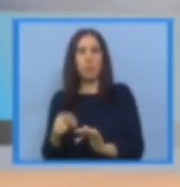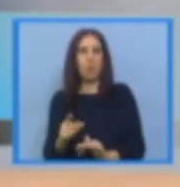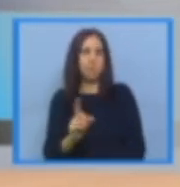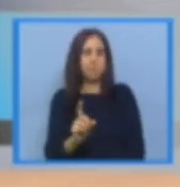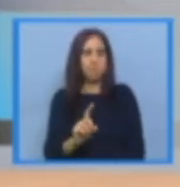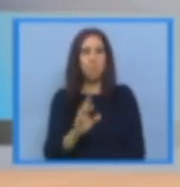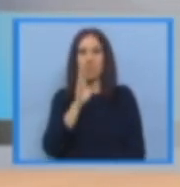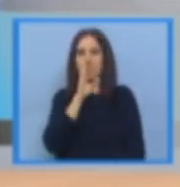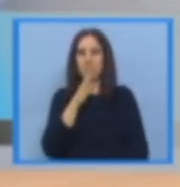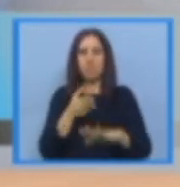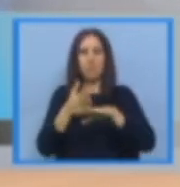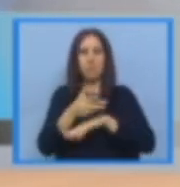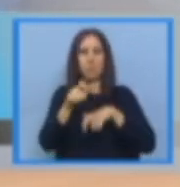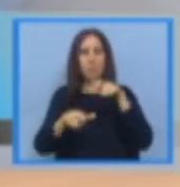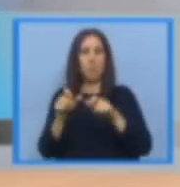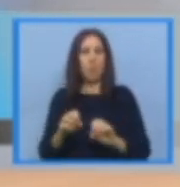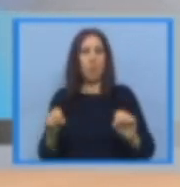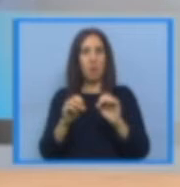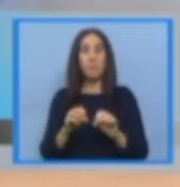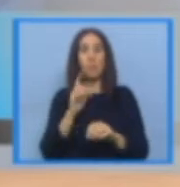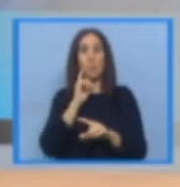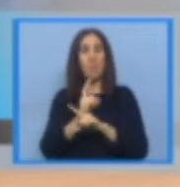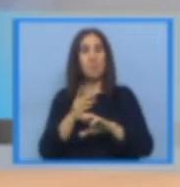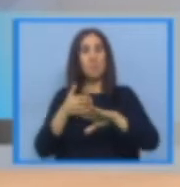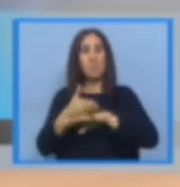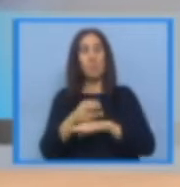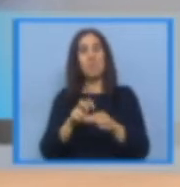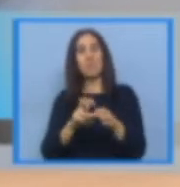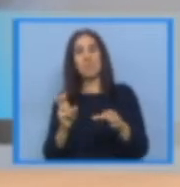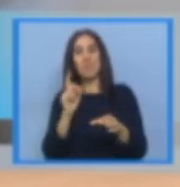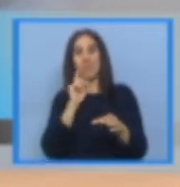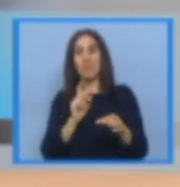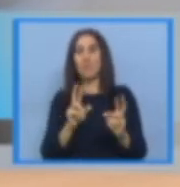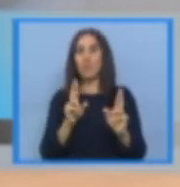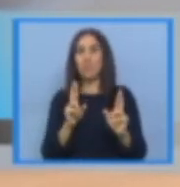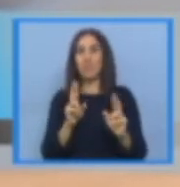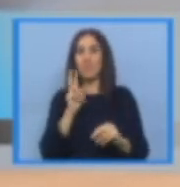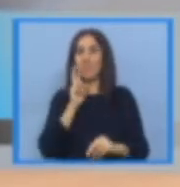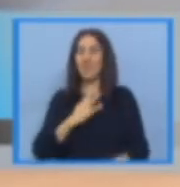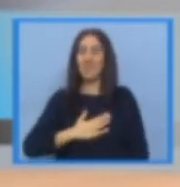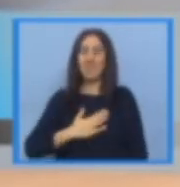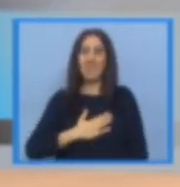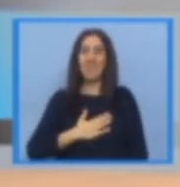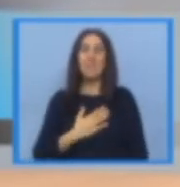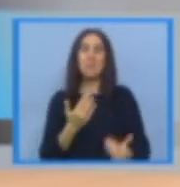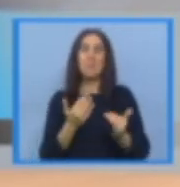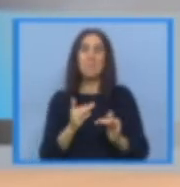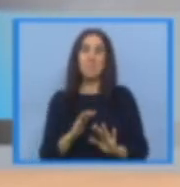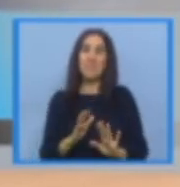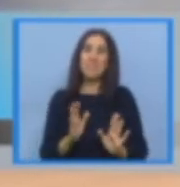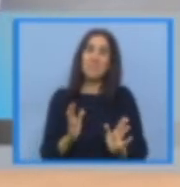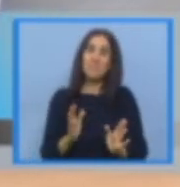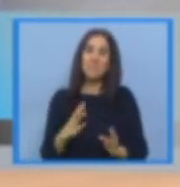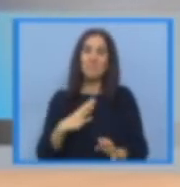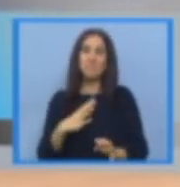se não fosse esta intervenção humanitária, e no dia em que esta intervenção sair, esperemos não estar cá para ver, mas muitas